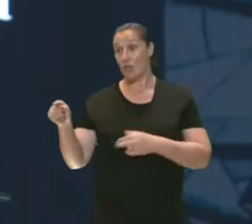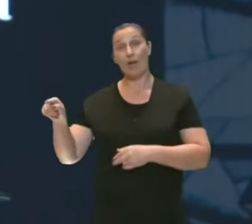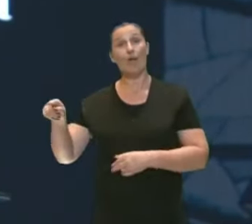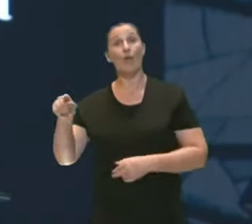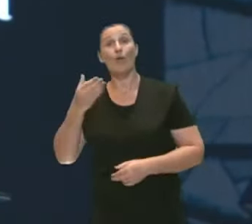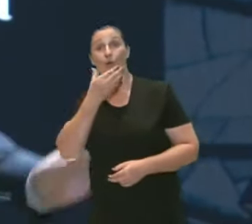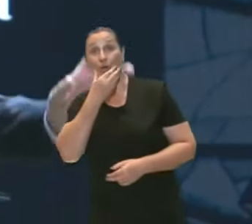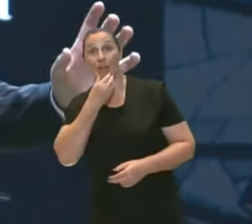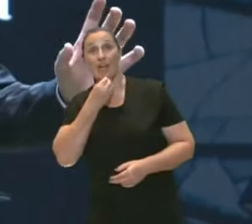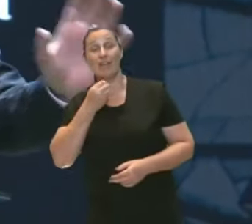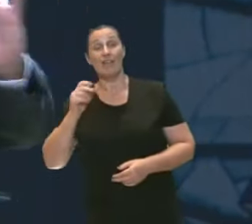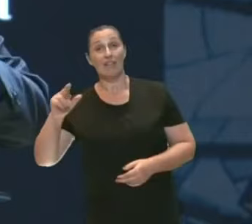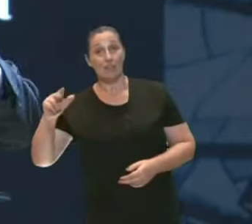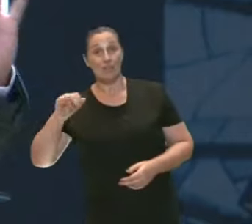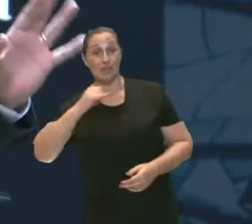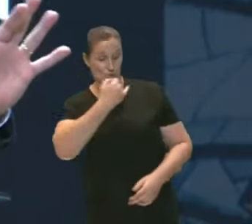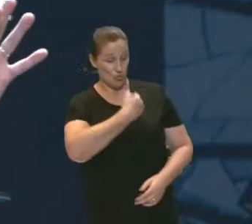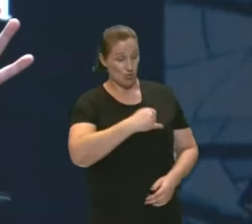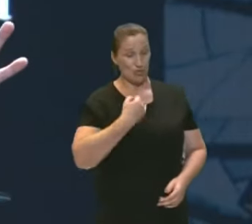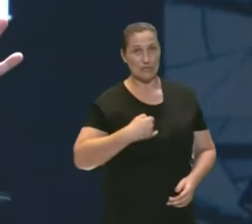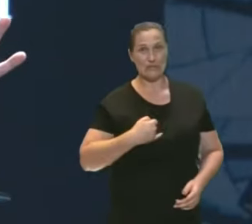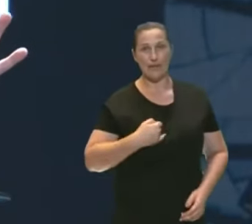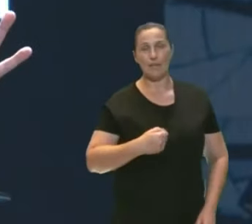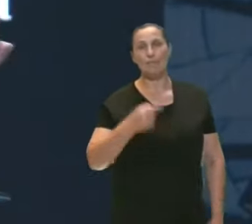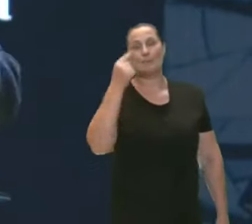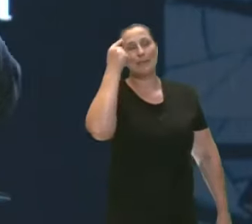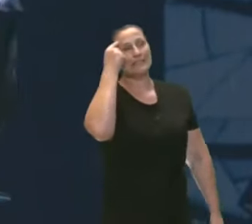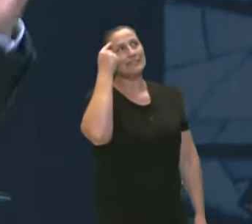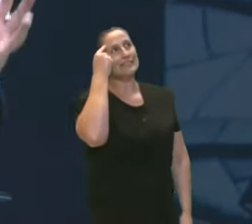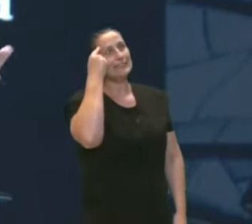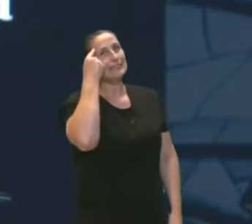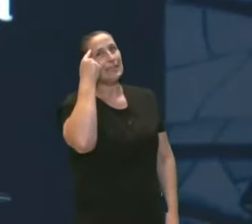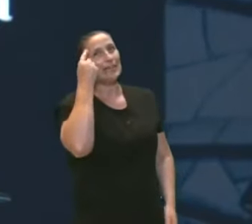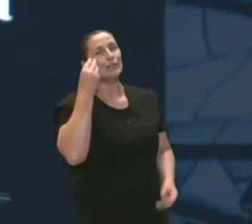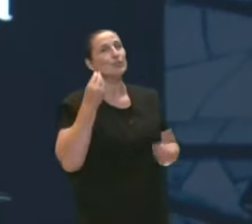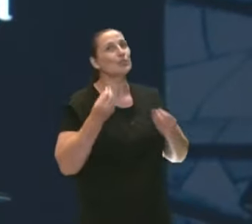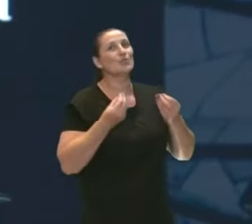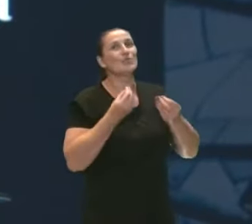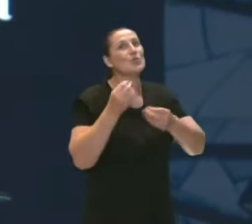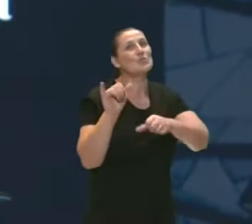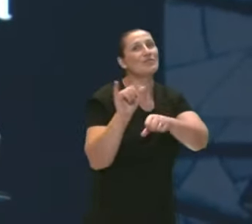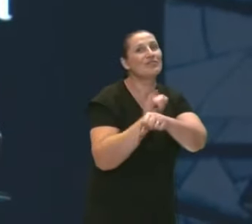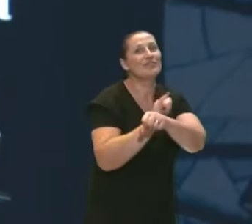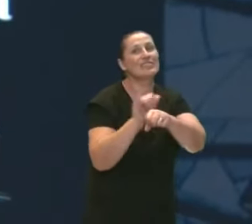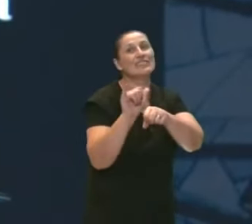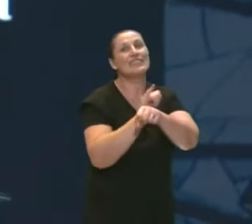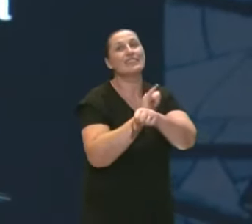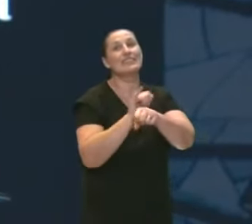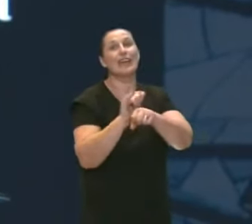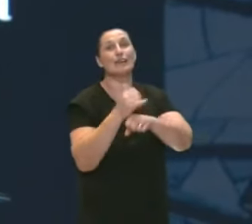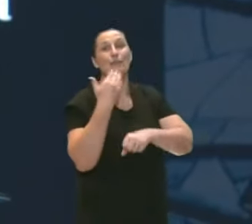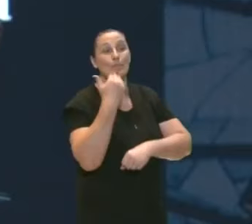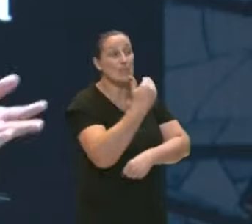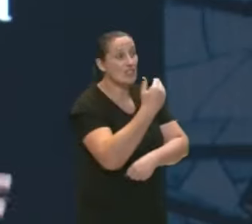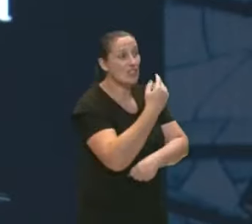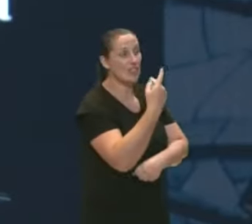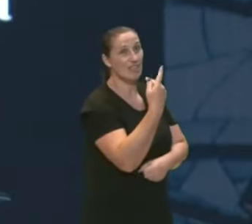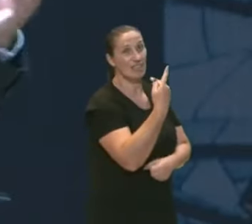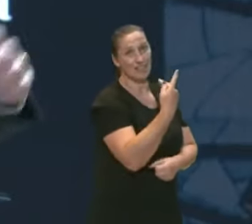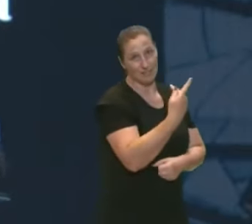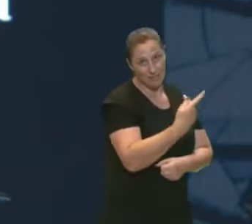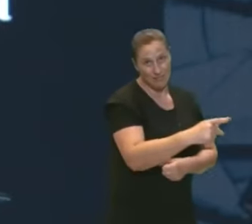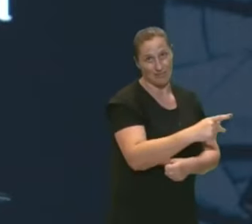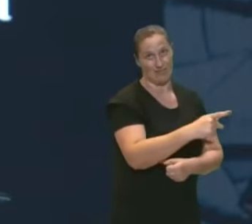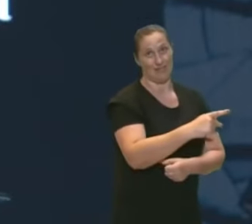seguinte, eles pensaram em criar toda uma estratégia para que o pai já